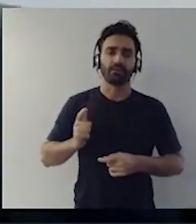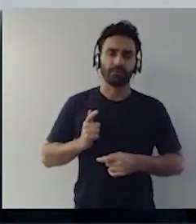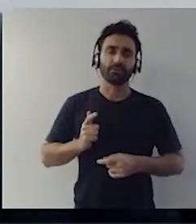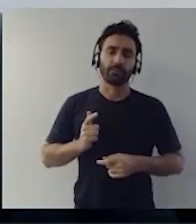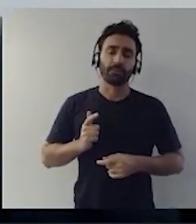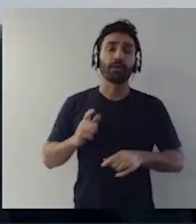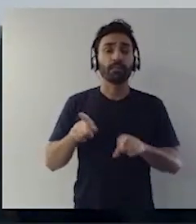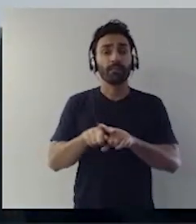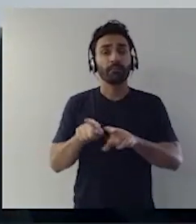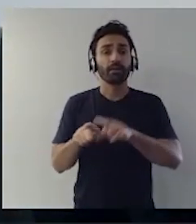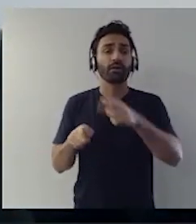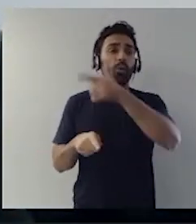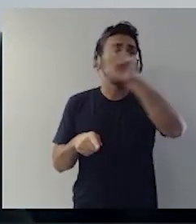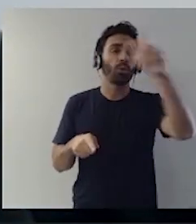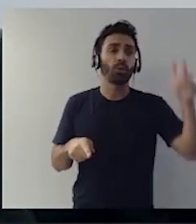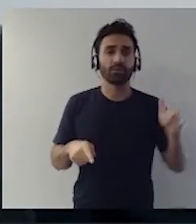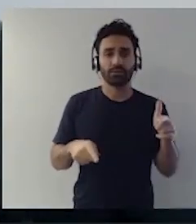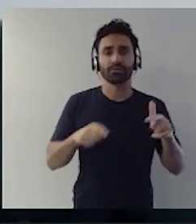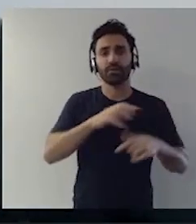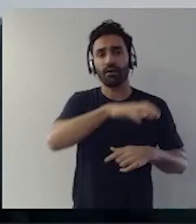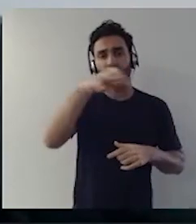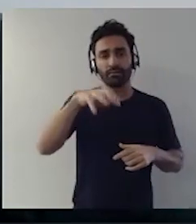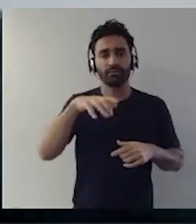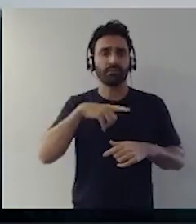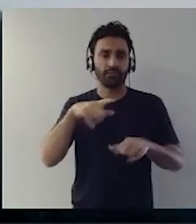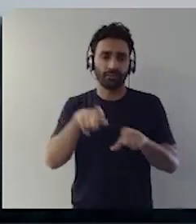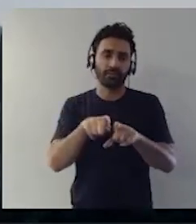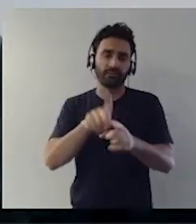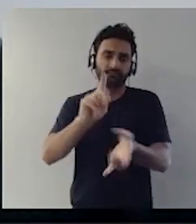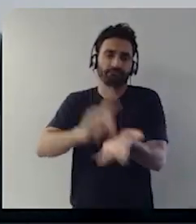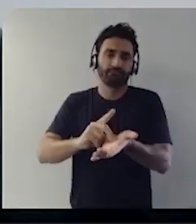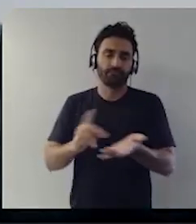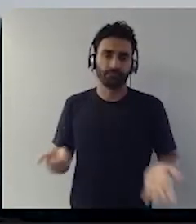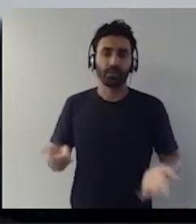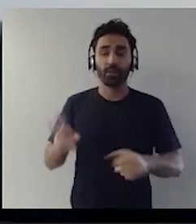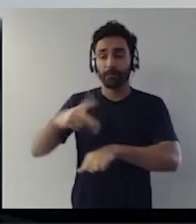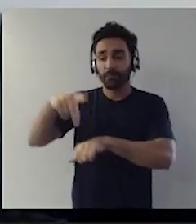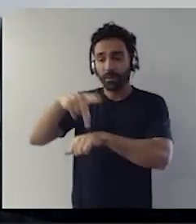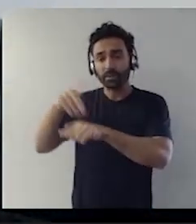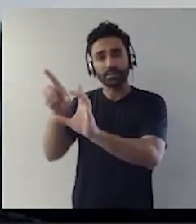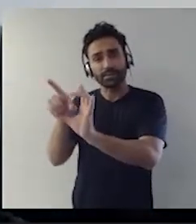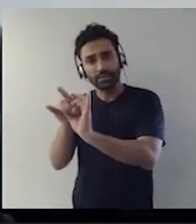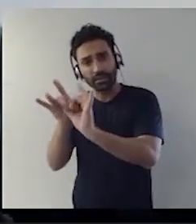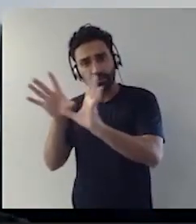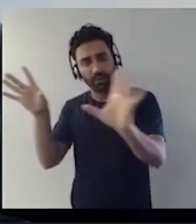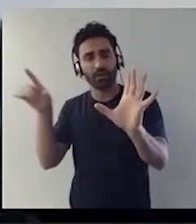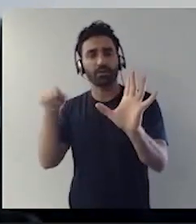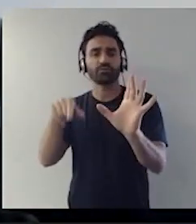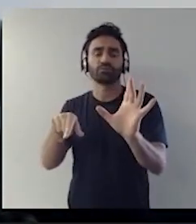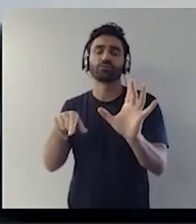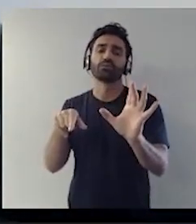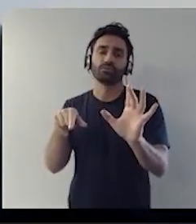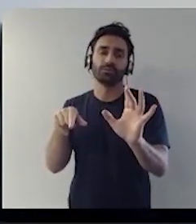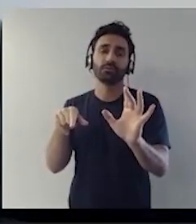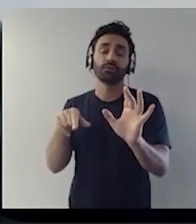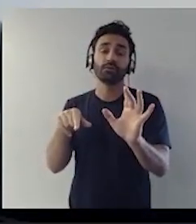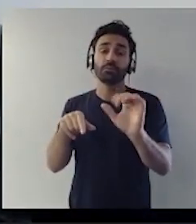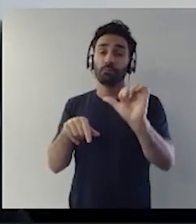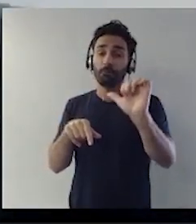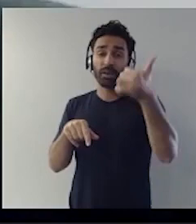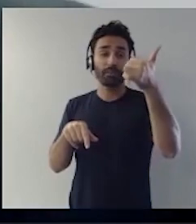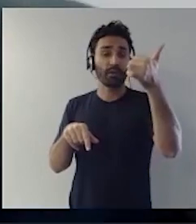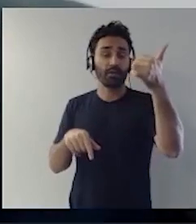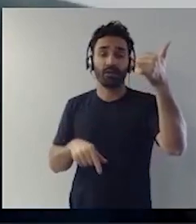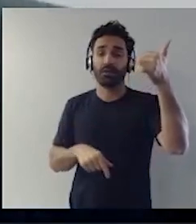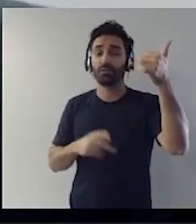assim como existe para várias outras áreas do direito. Um Estado verdadeiramente democrático e republicano, me parece que foi o primeiro momento na história do Brasil que nós